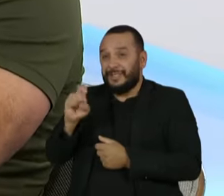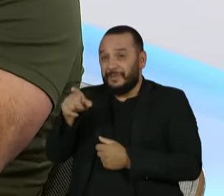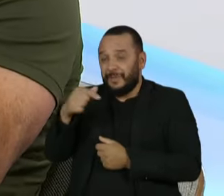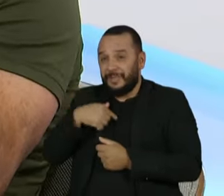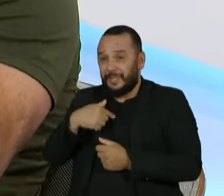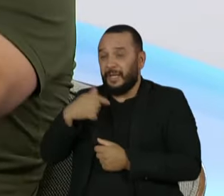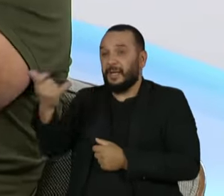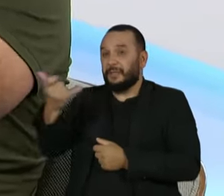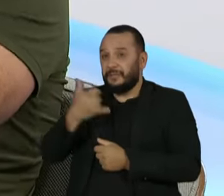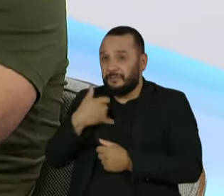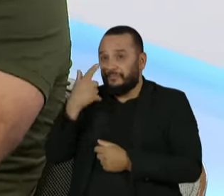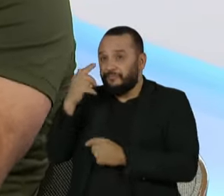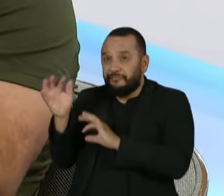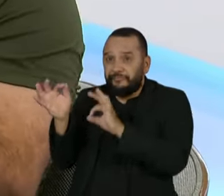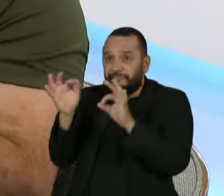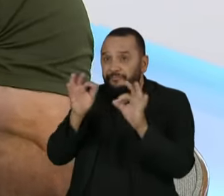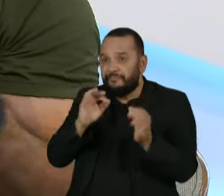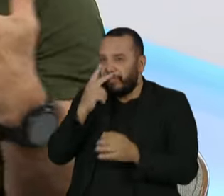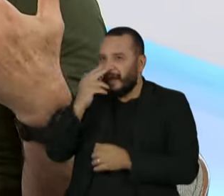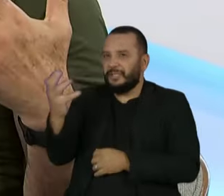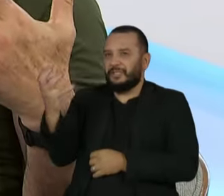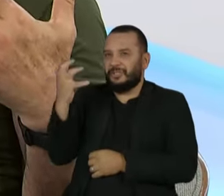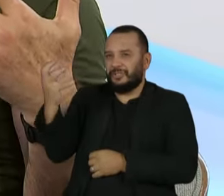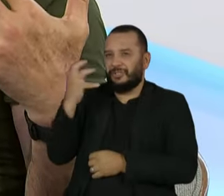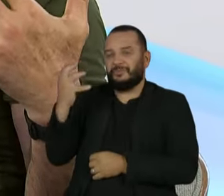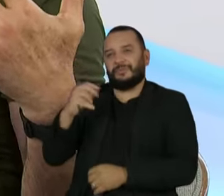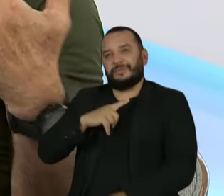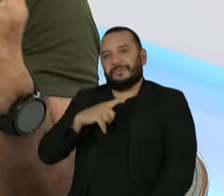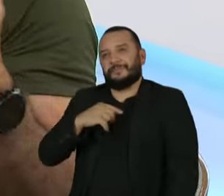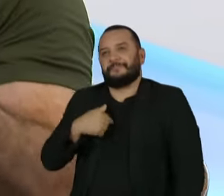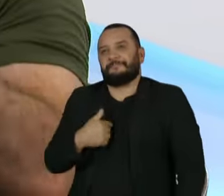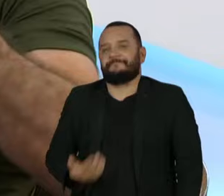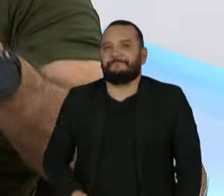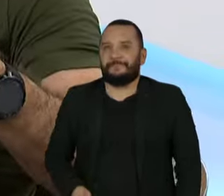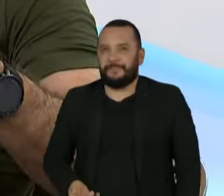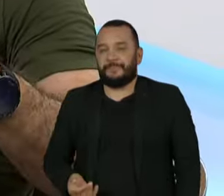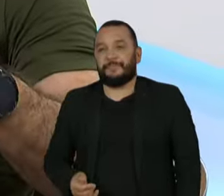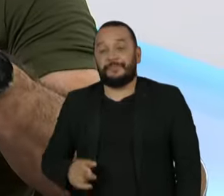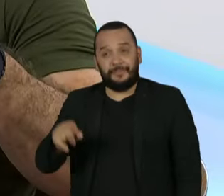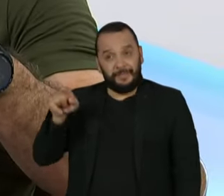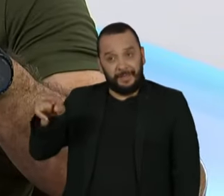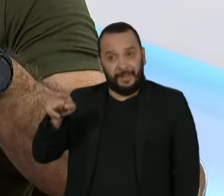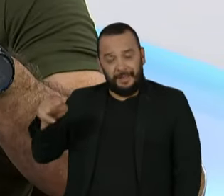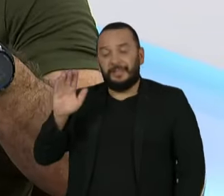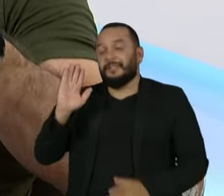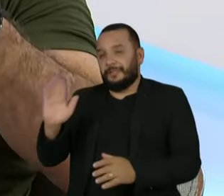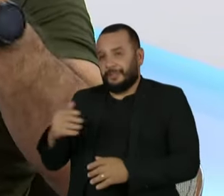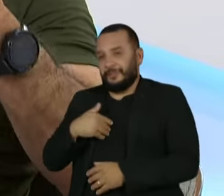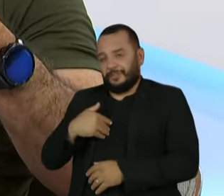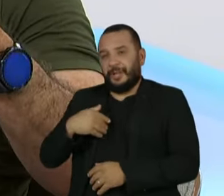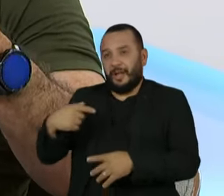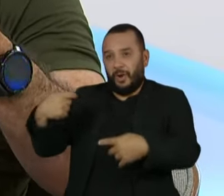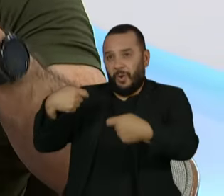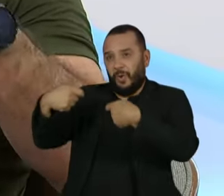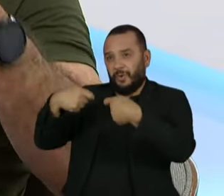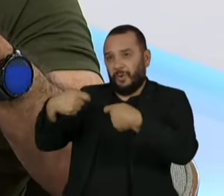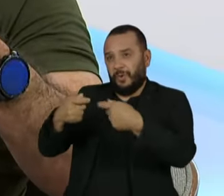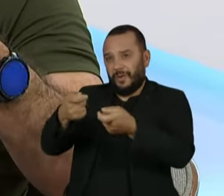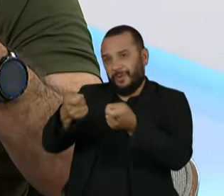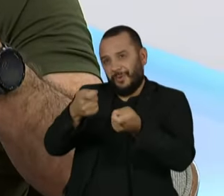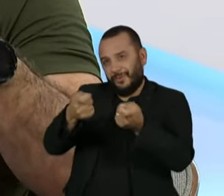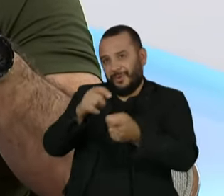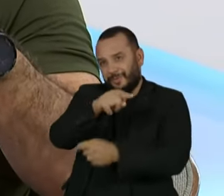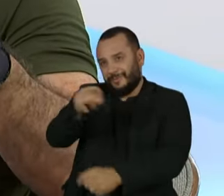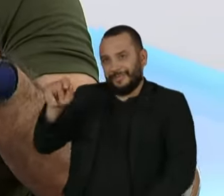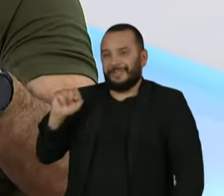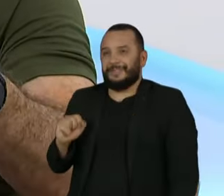você receber aquele tipo de estímulo então de uma certa forma você é controlado nesse universo por um conjunto de